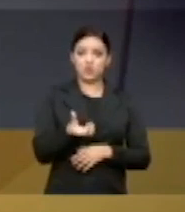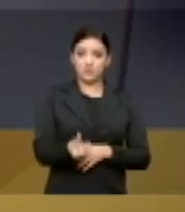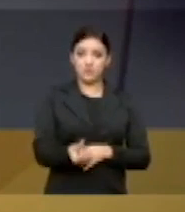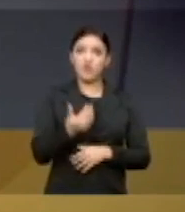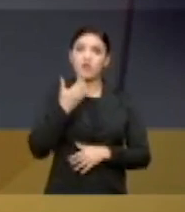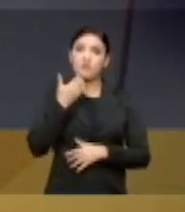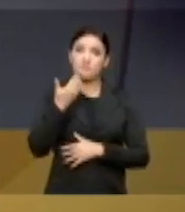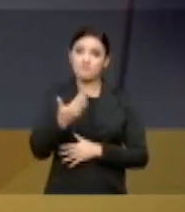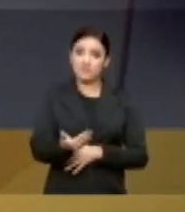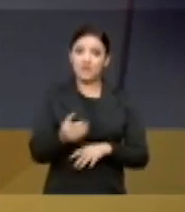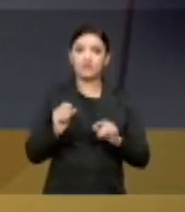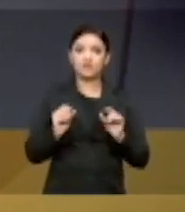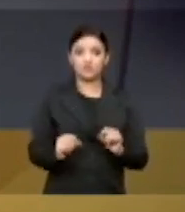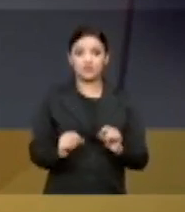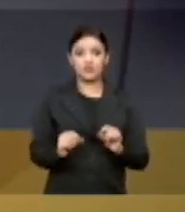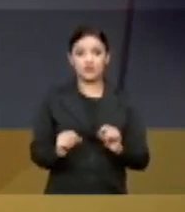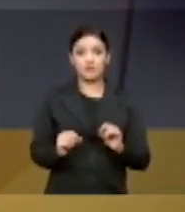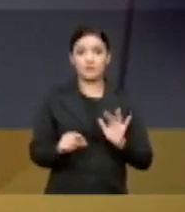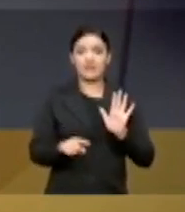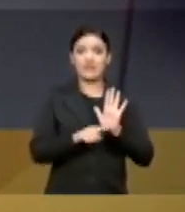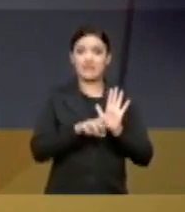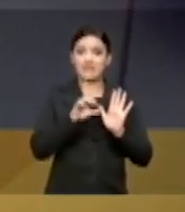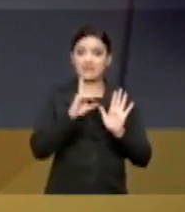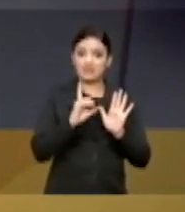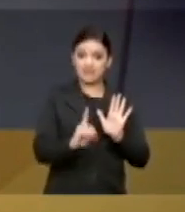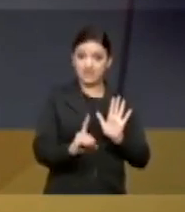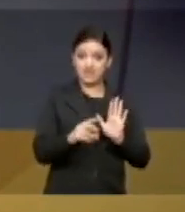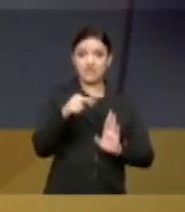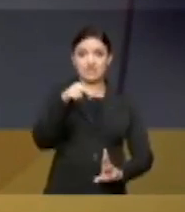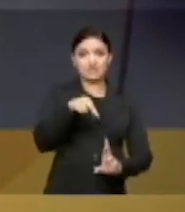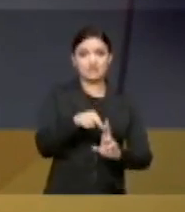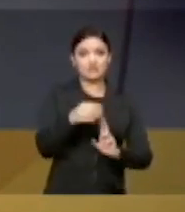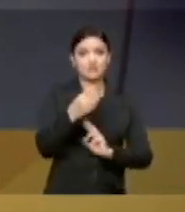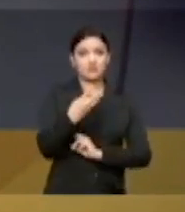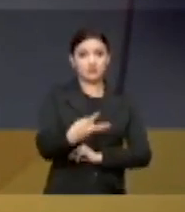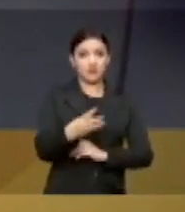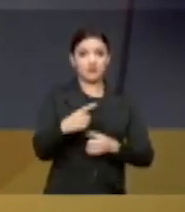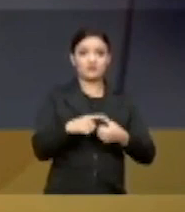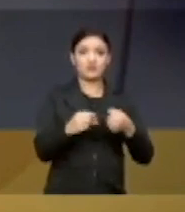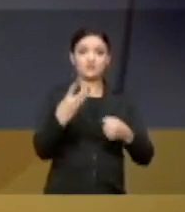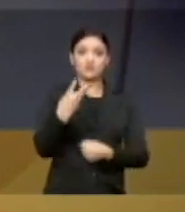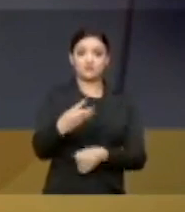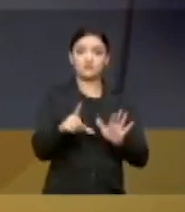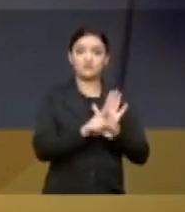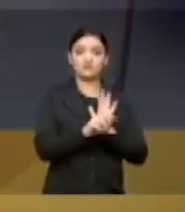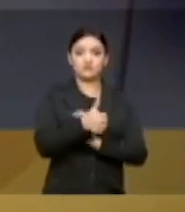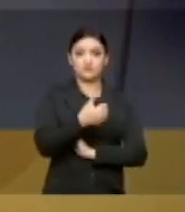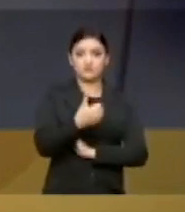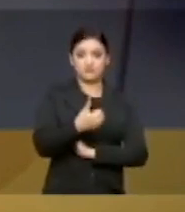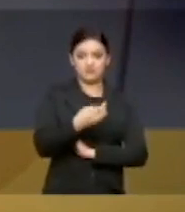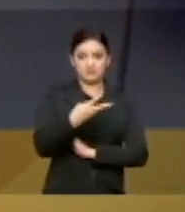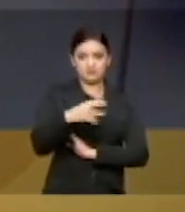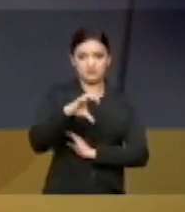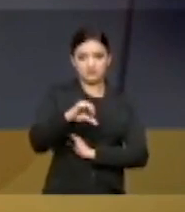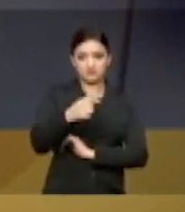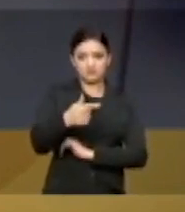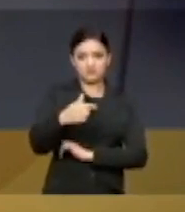interpretação conforme para a linha D do inciso 3º do artigo 3º da Lei 13.979,